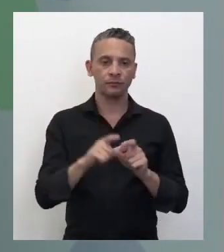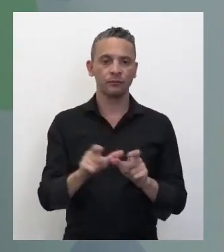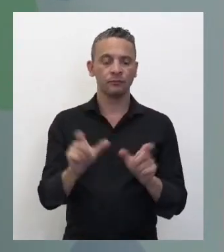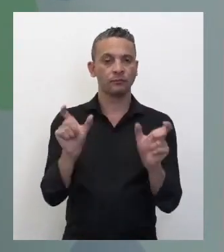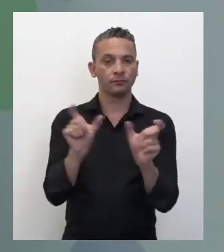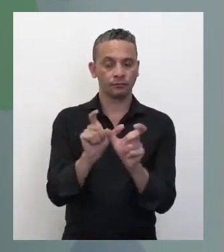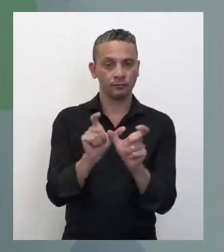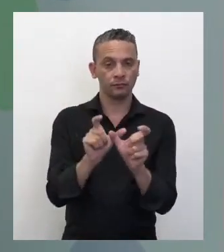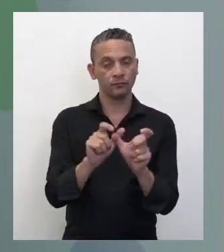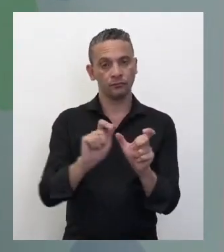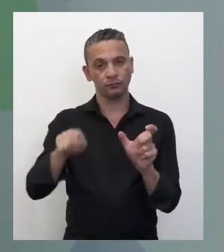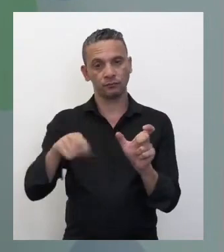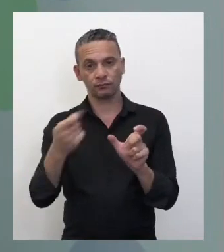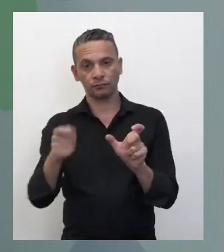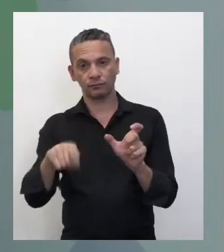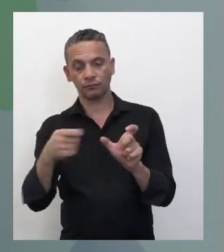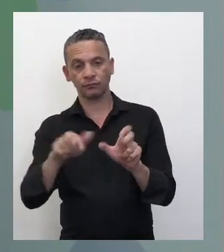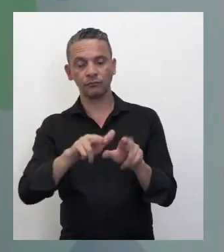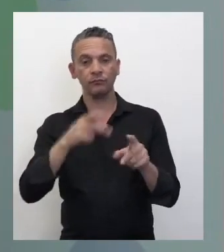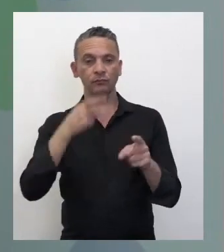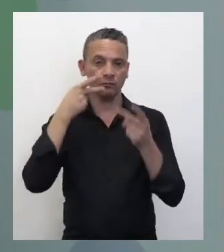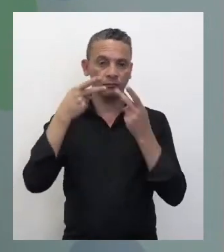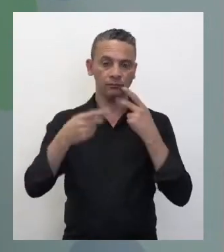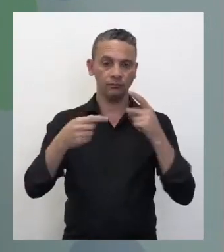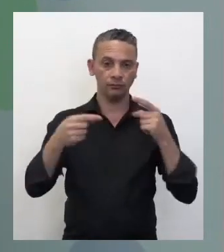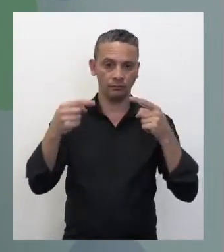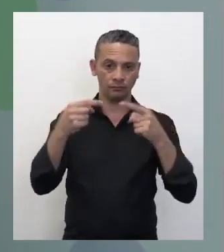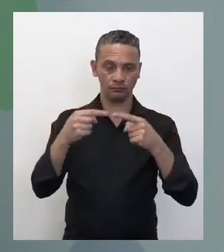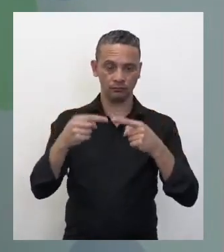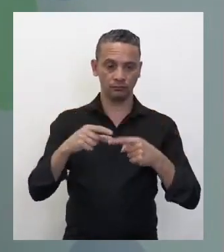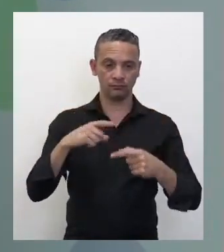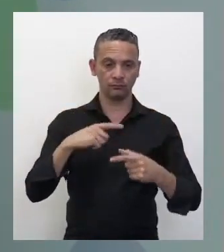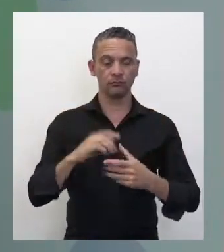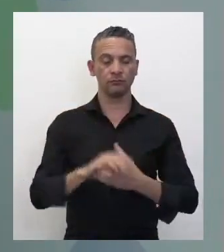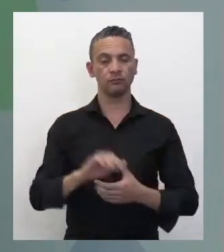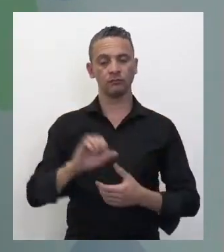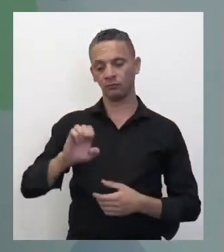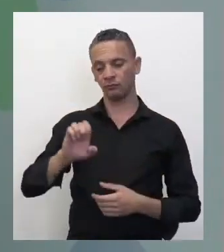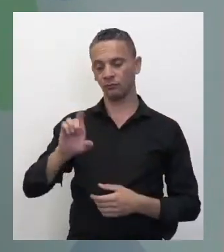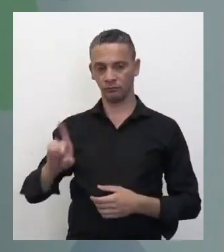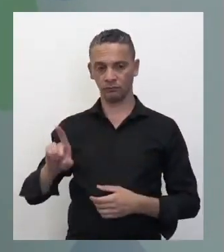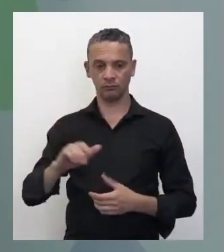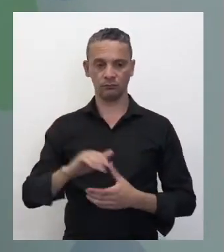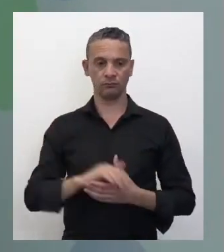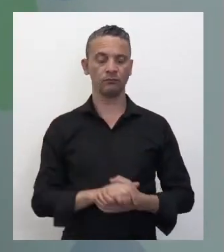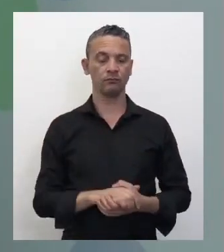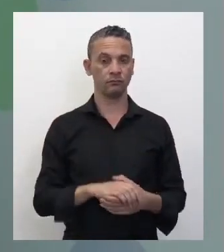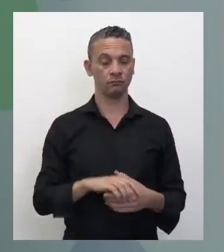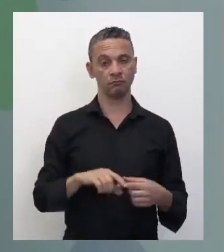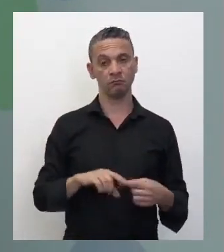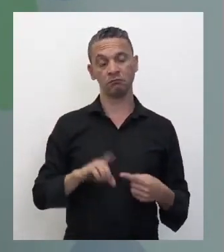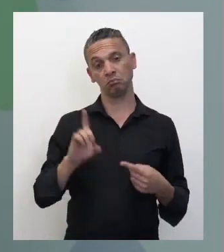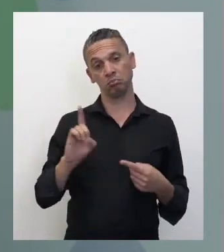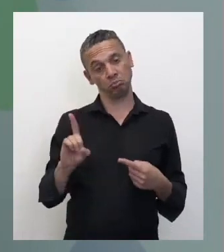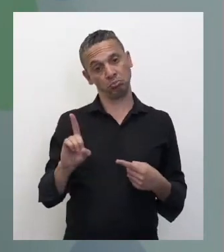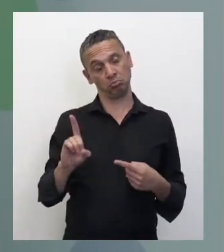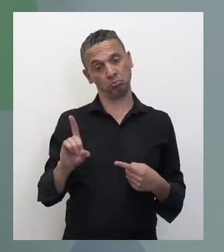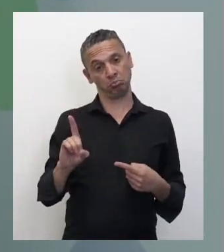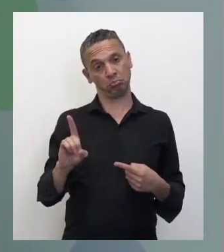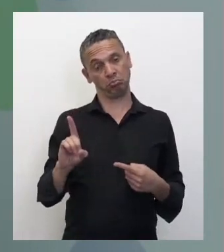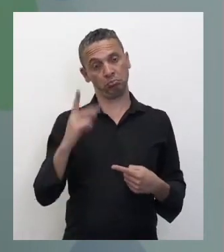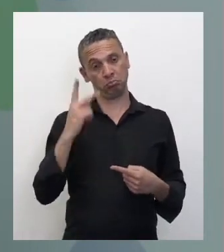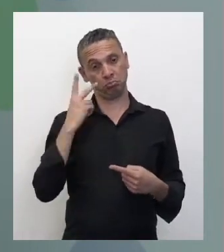3 pronúncias diferentes na hora da gente falar, né, esse ed lá do final. Às vezes a pronúncia vai ser de